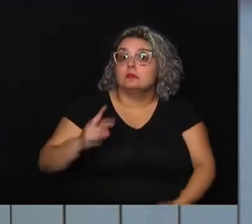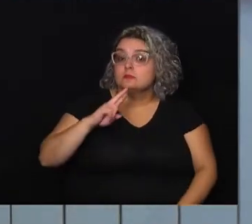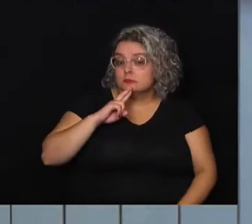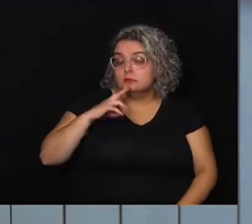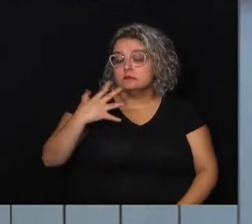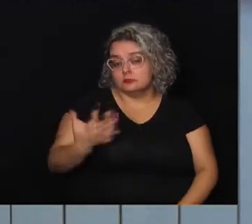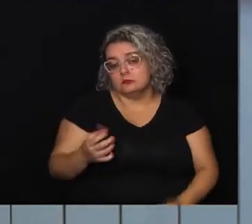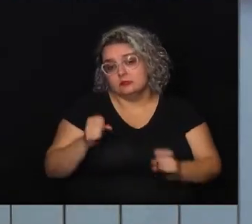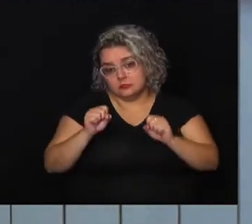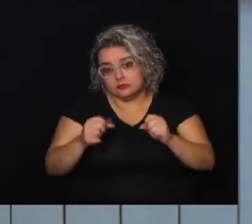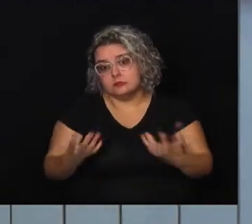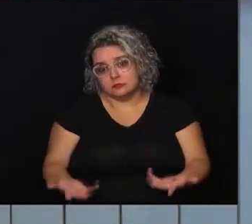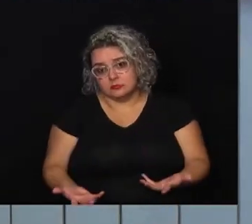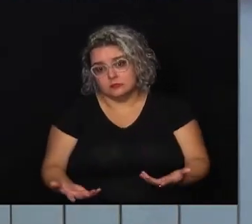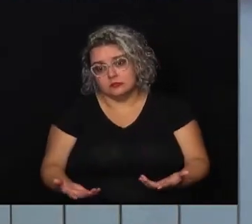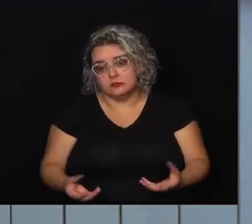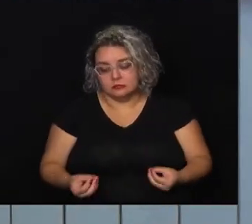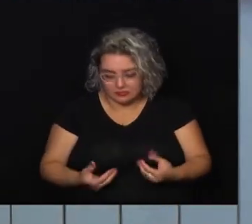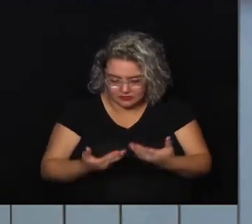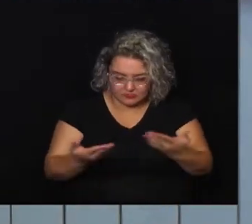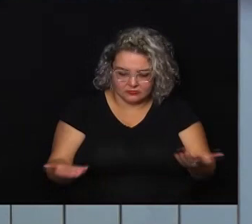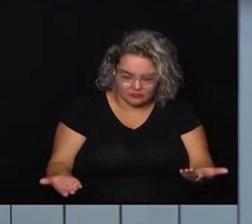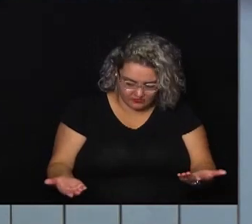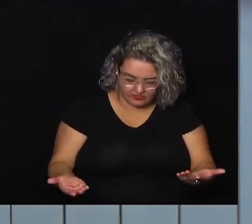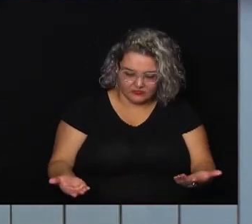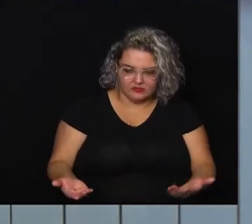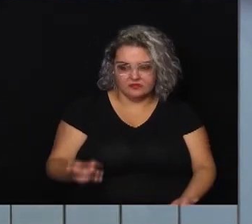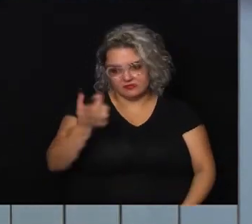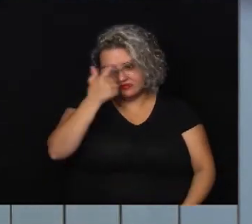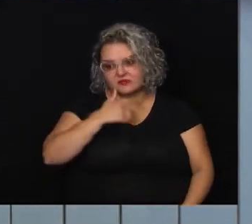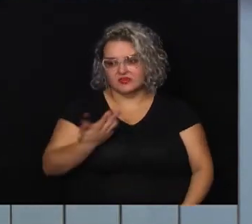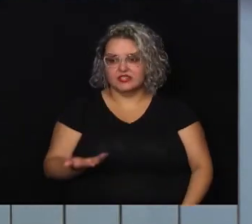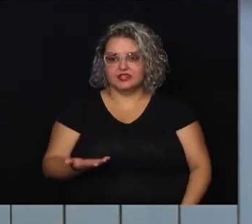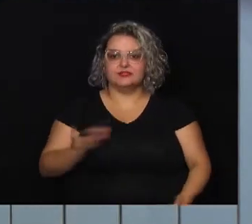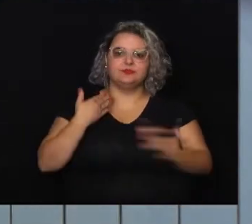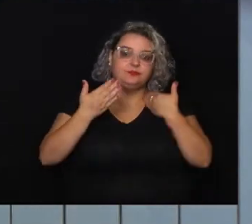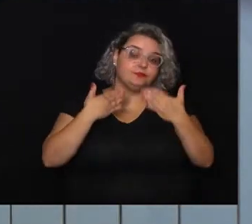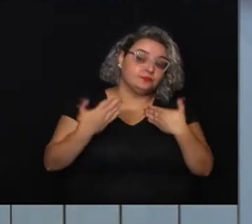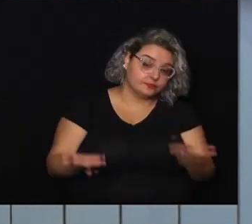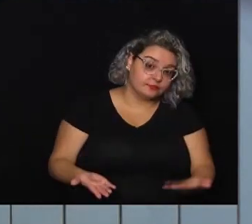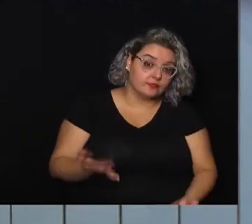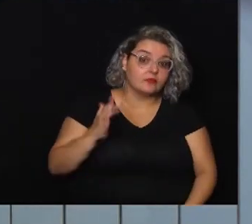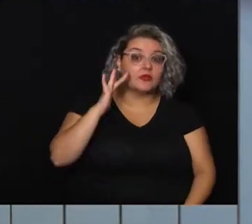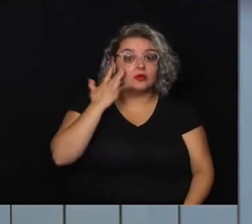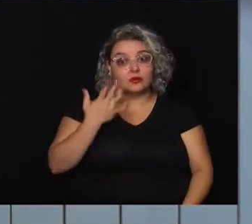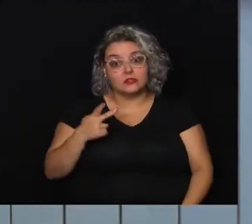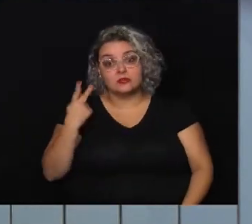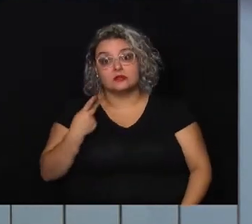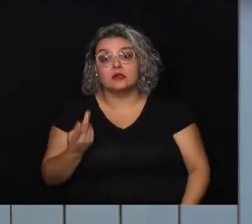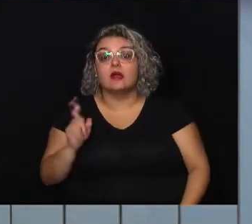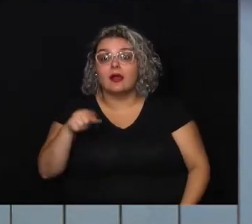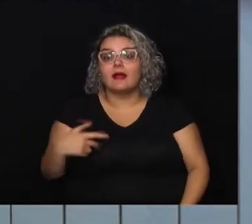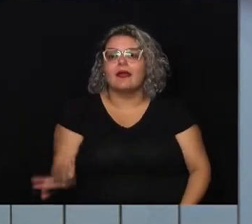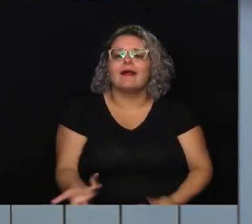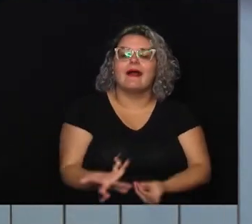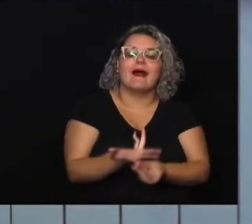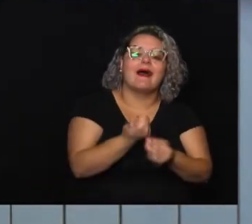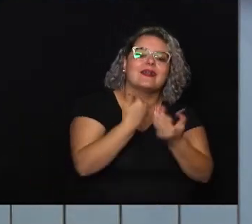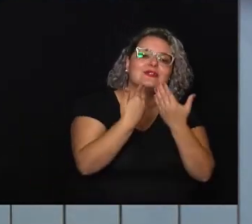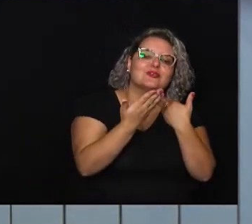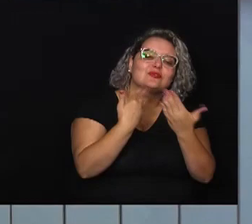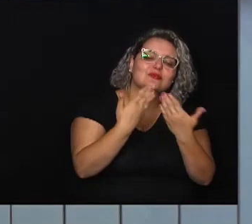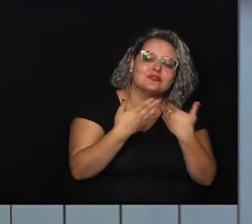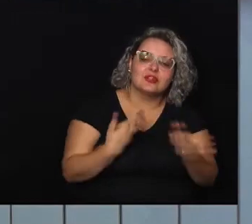que pudessem ser consensadas. Eu sou uma pessoa do diálogo, eu acho que a política é a arte do diálogo. Eu tenho